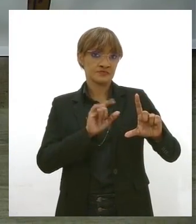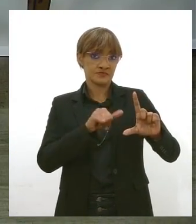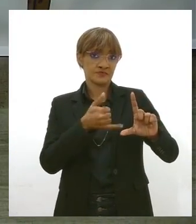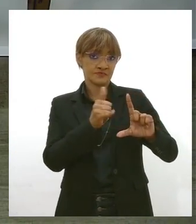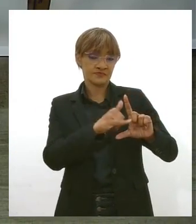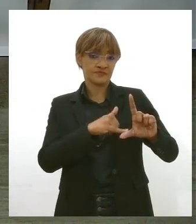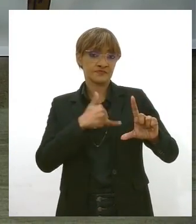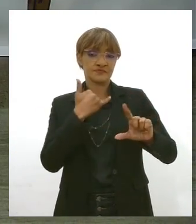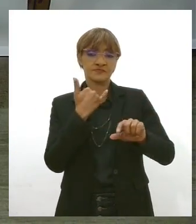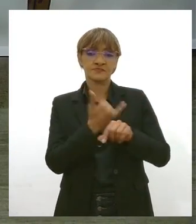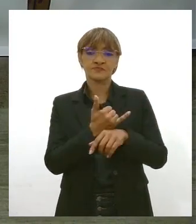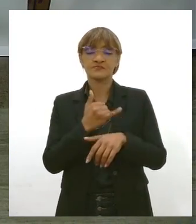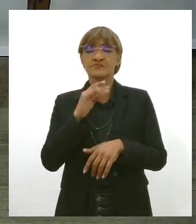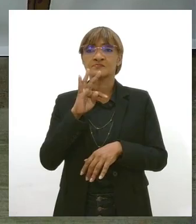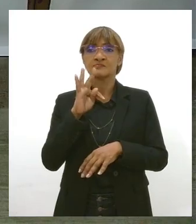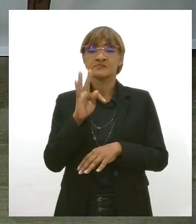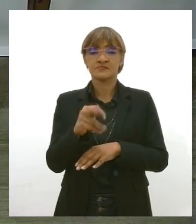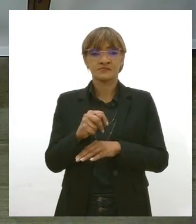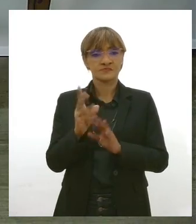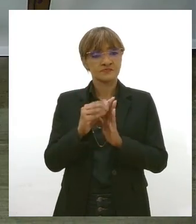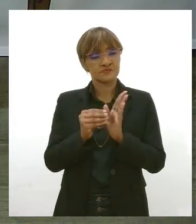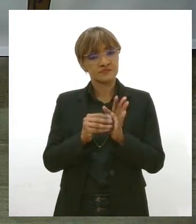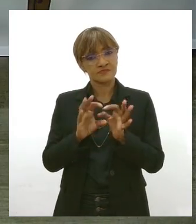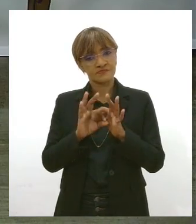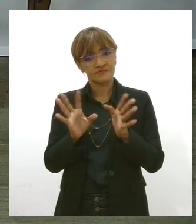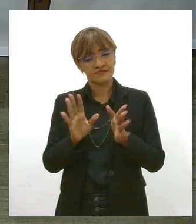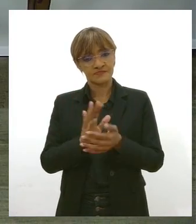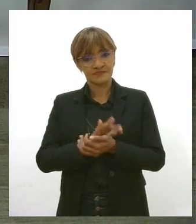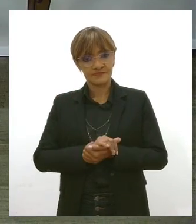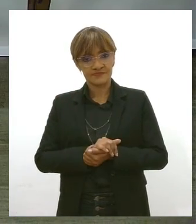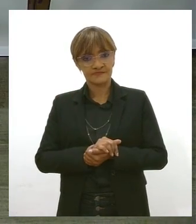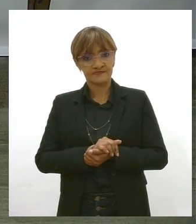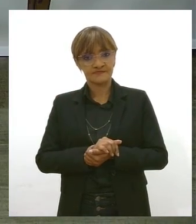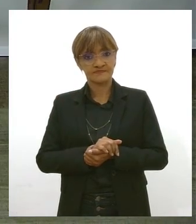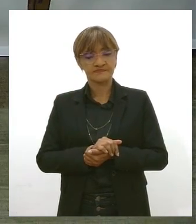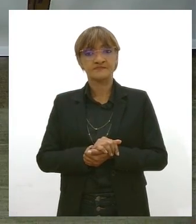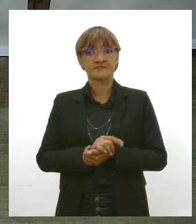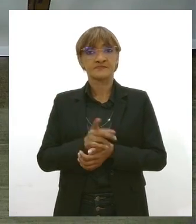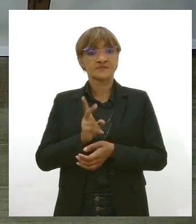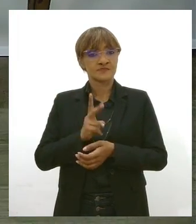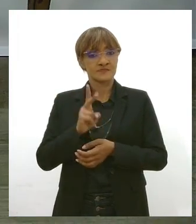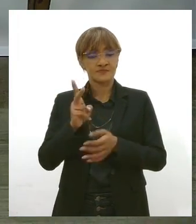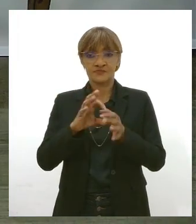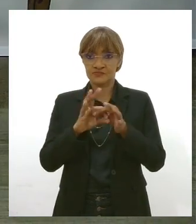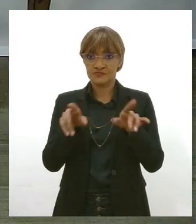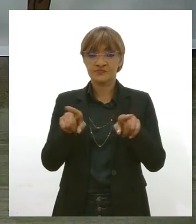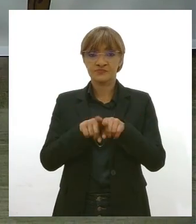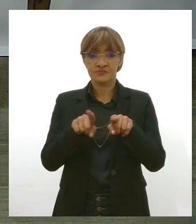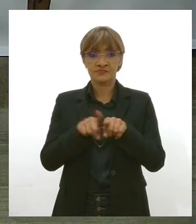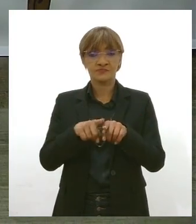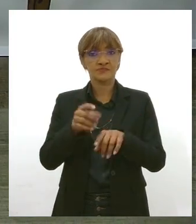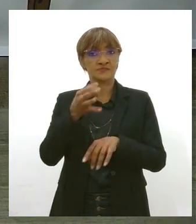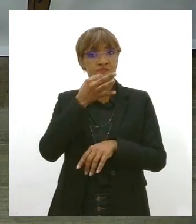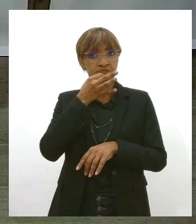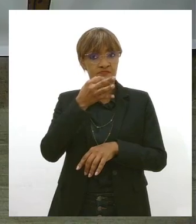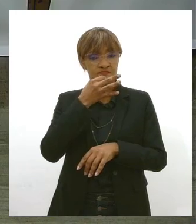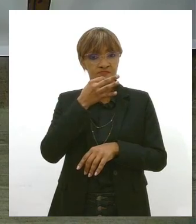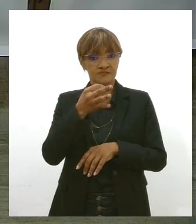conteúdo disponível no nosso canal do YouTube. Fique à vontade também para mandar sugestões e dicas no número